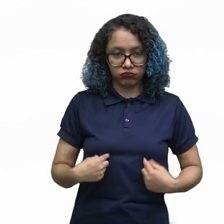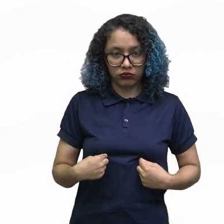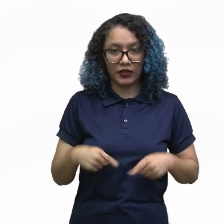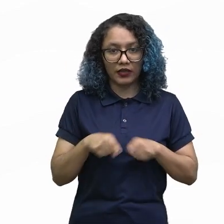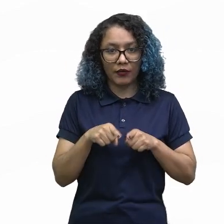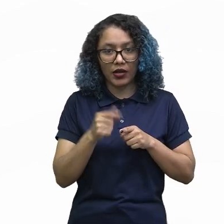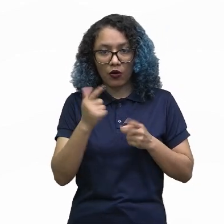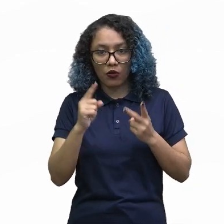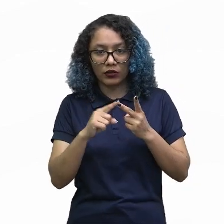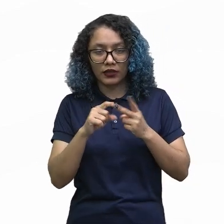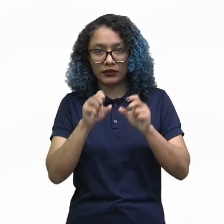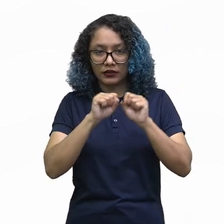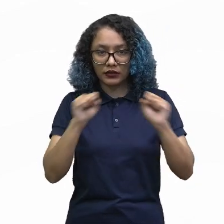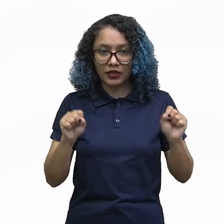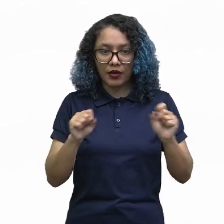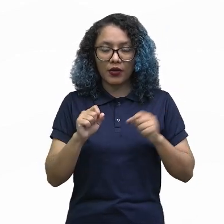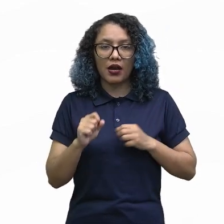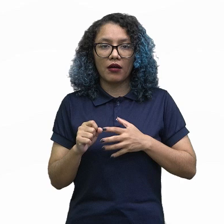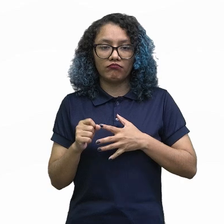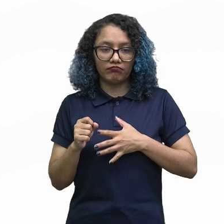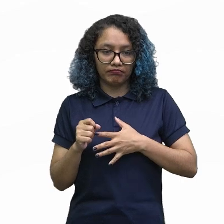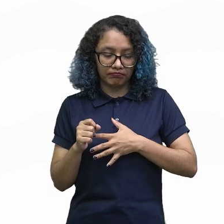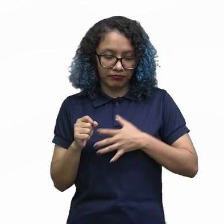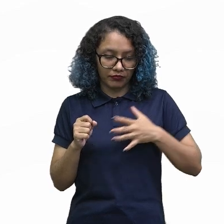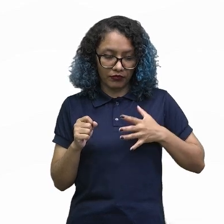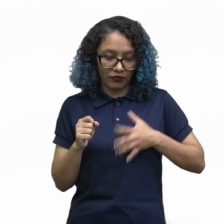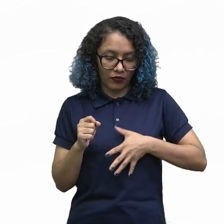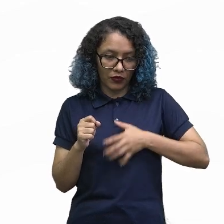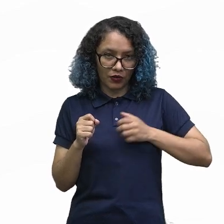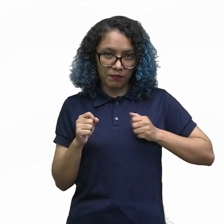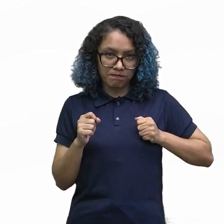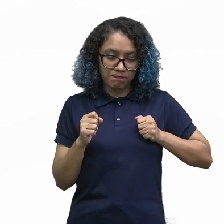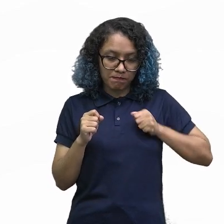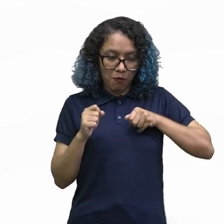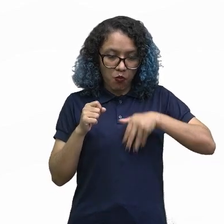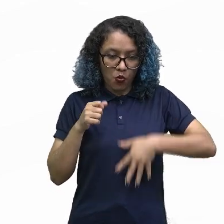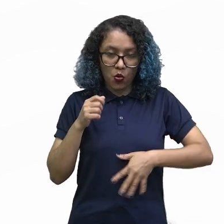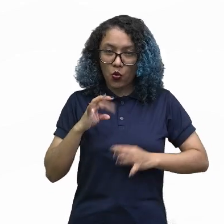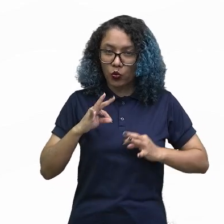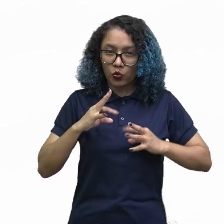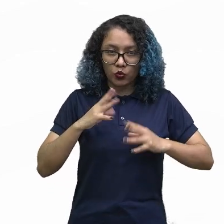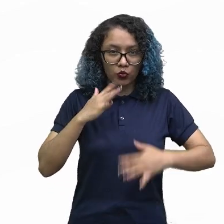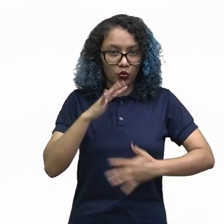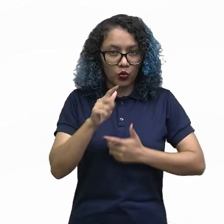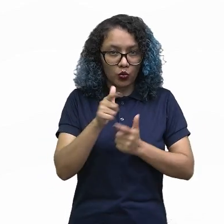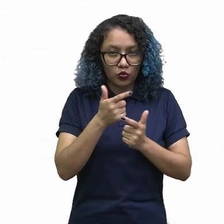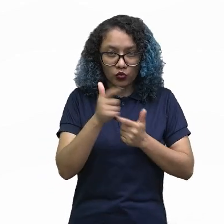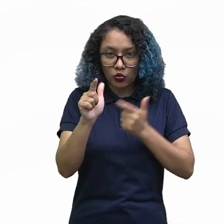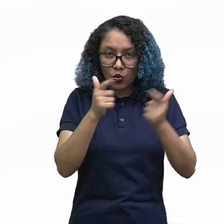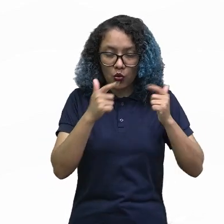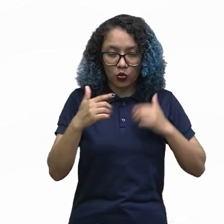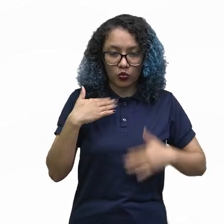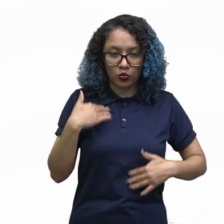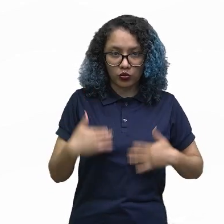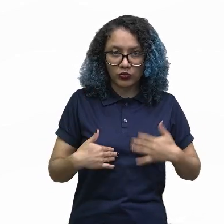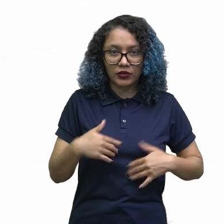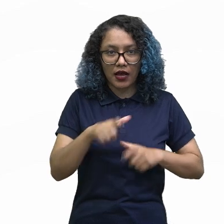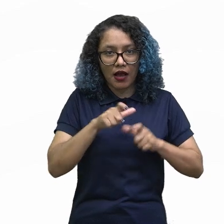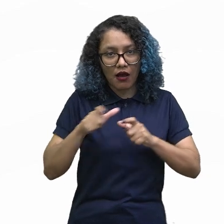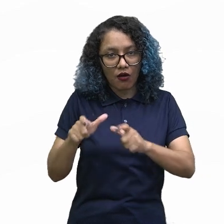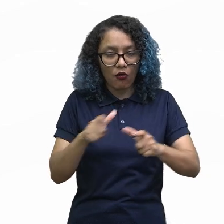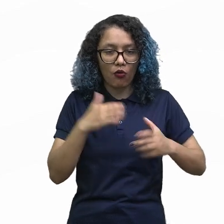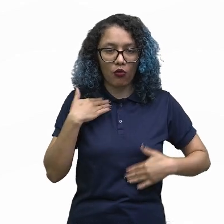e vai para todo o nosso corpo, né, para os outros sistemas do nosso corpo. E também retorna, por isso é chamado de